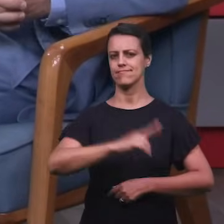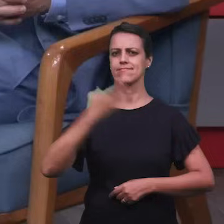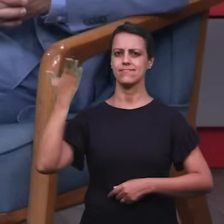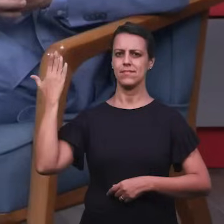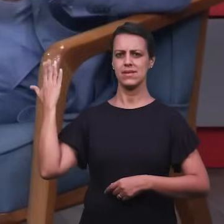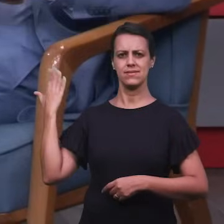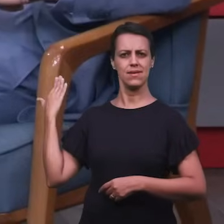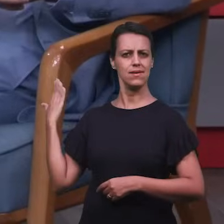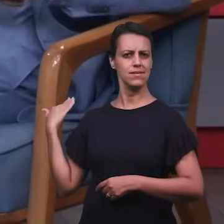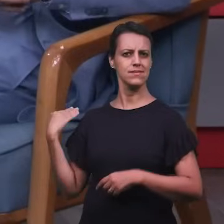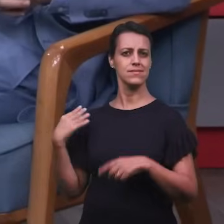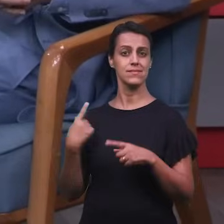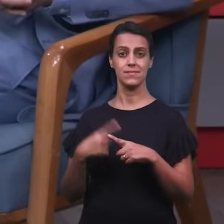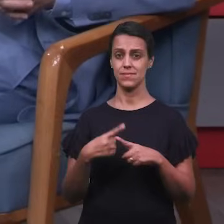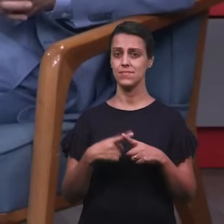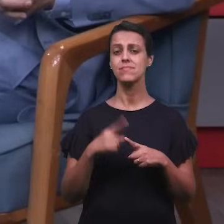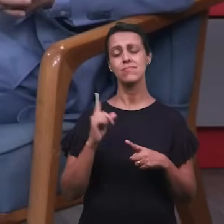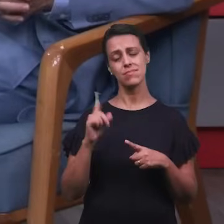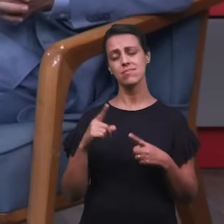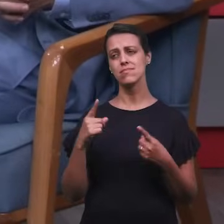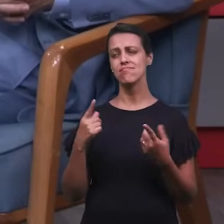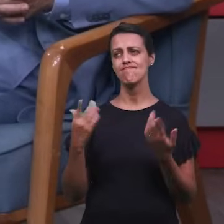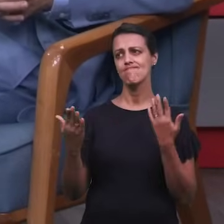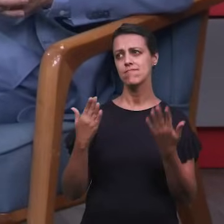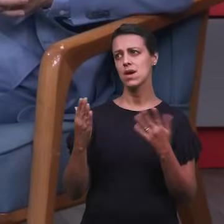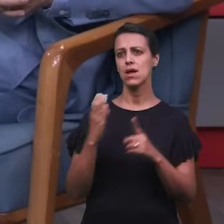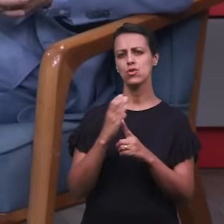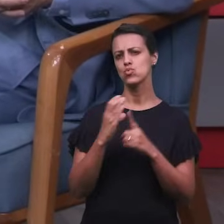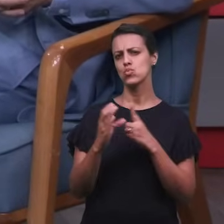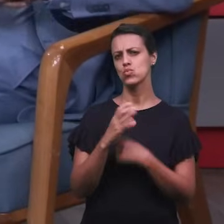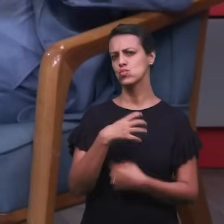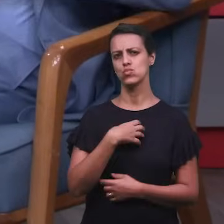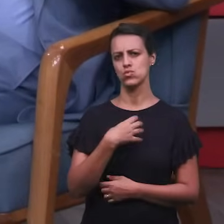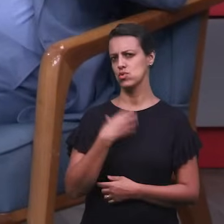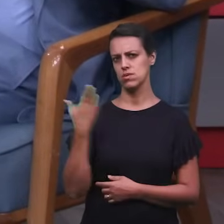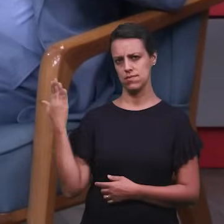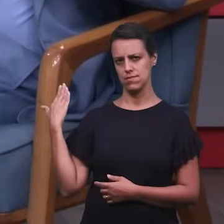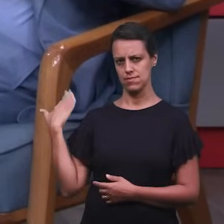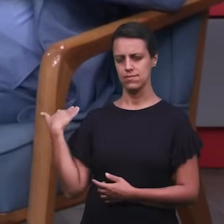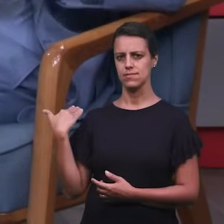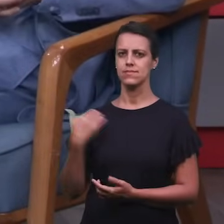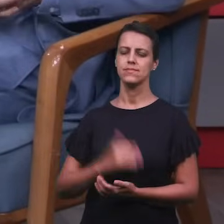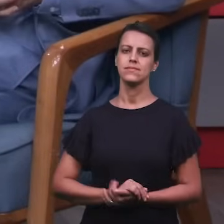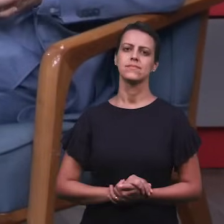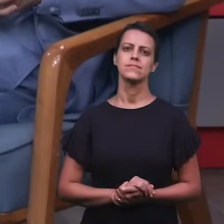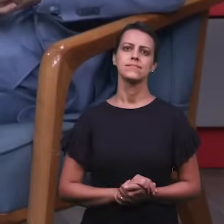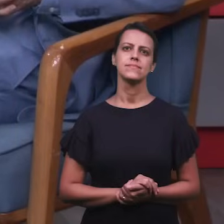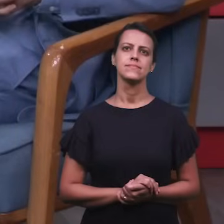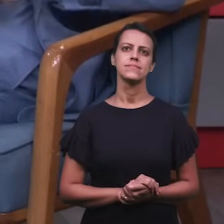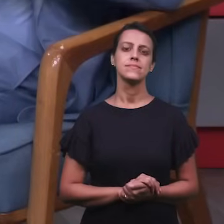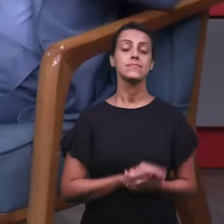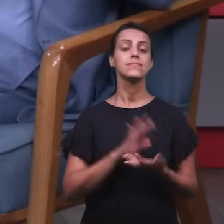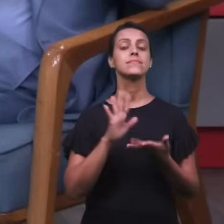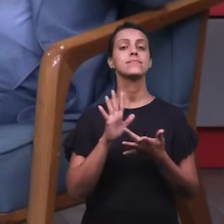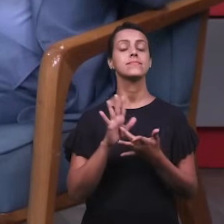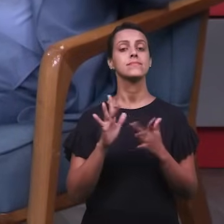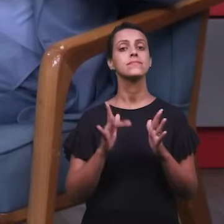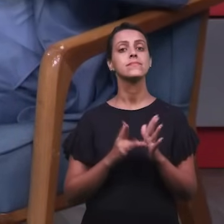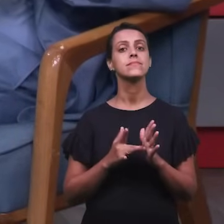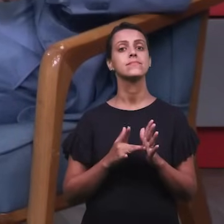religiosa daquilo que era o culto que eles prestavam. Jesus então fala, né,